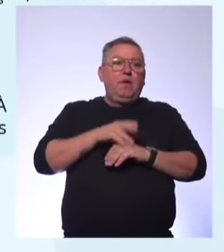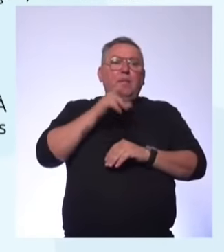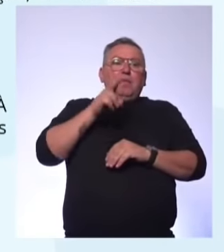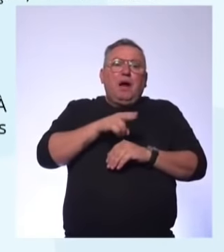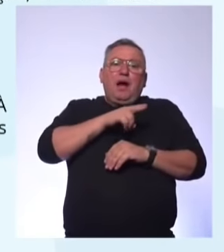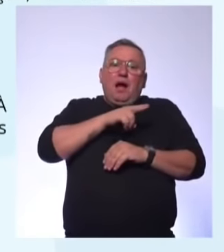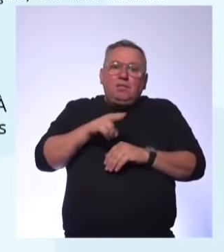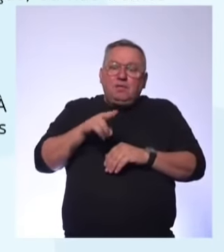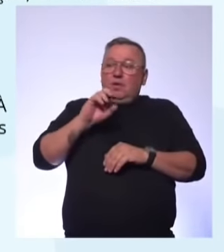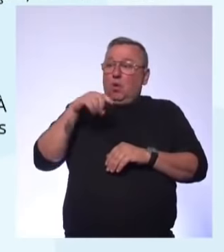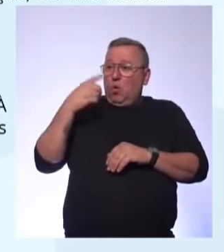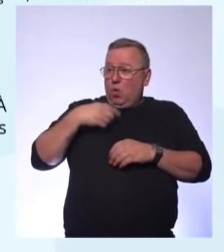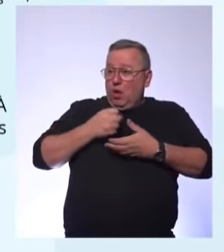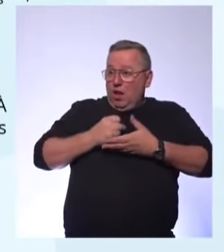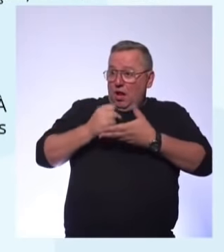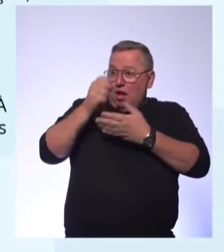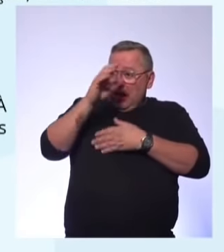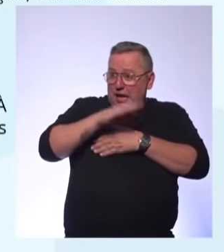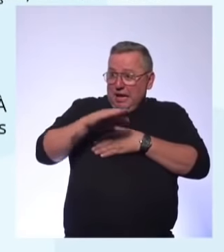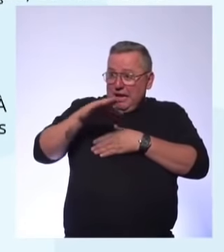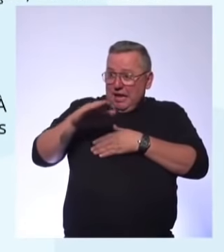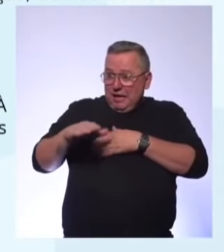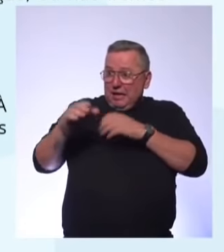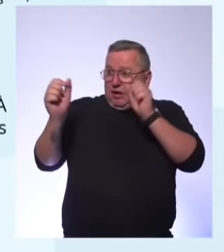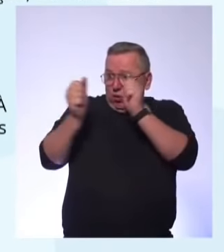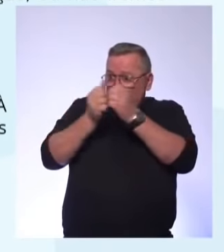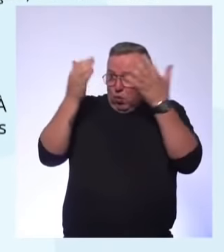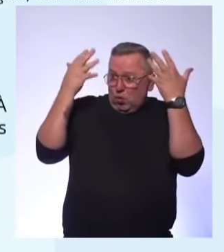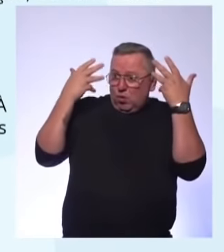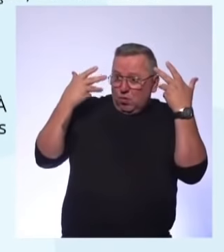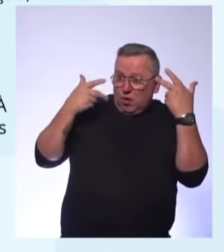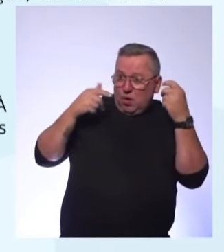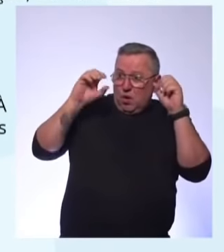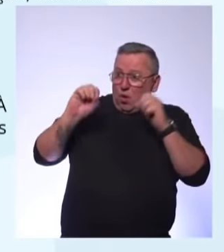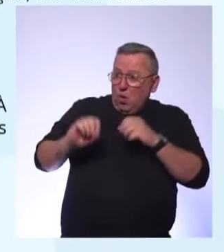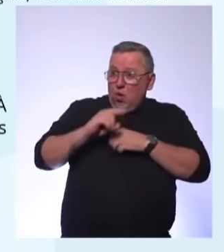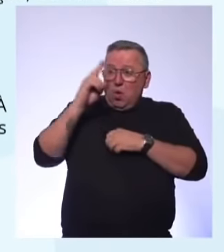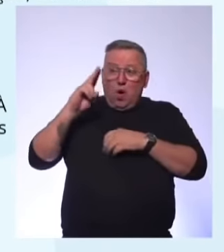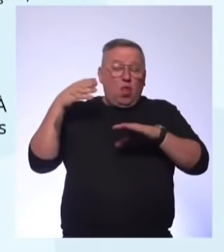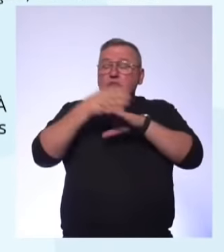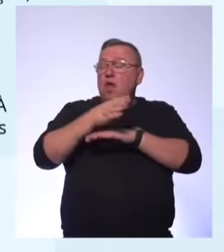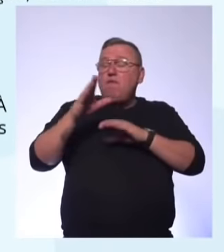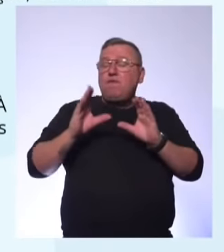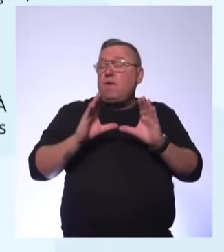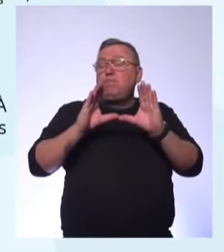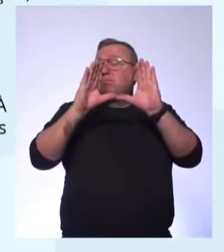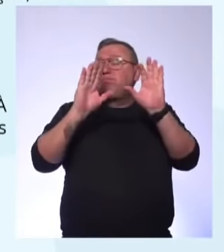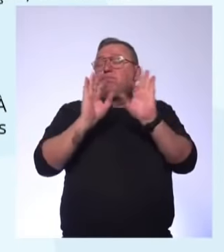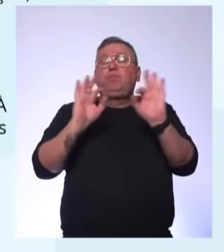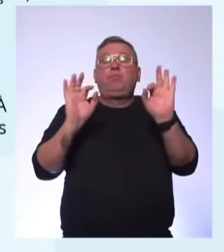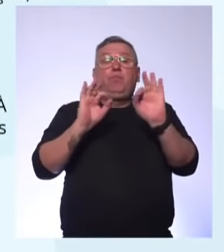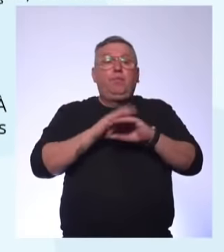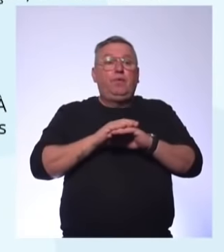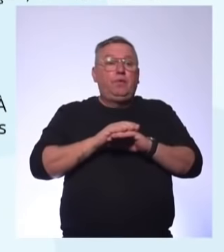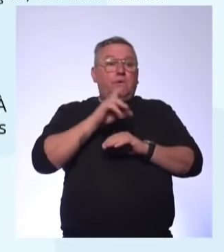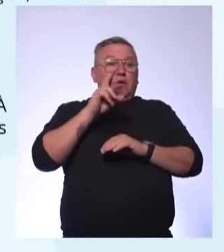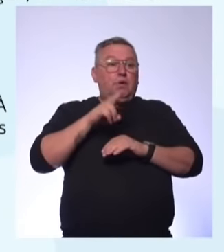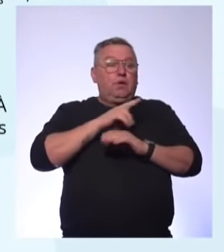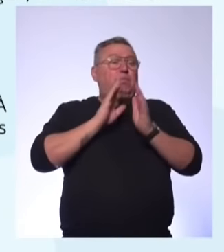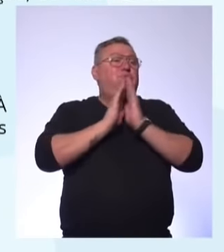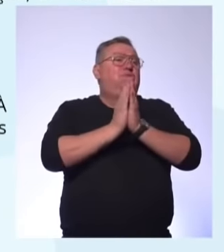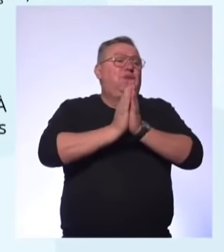ou levamos as nossas crianças e seus animais de estimação, ou não iremos mais à missa. O sacerdote